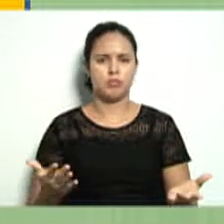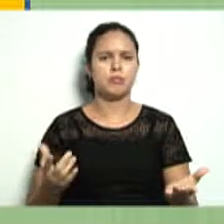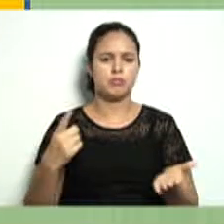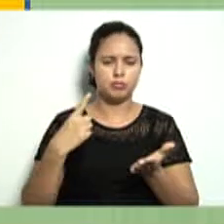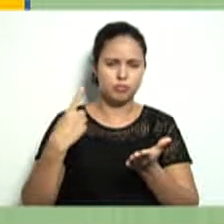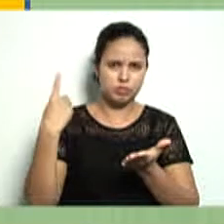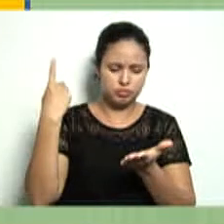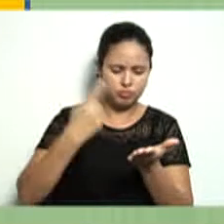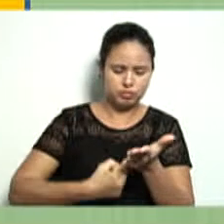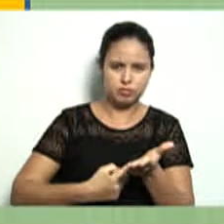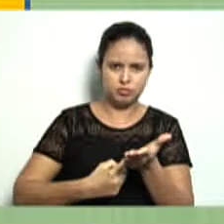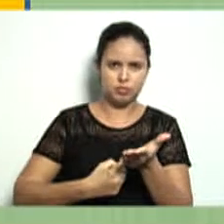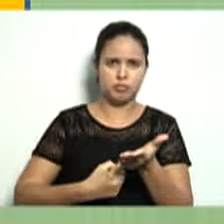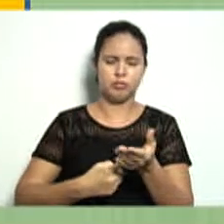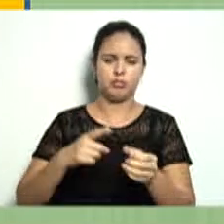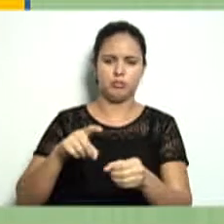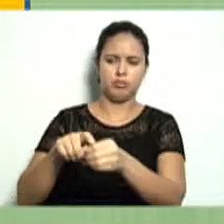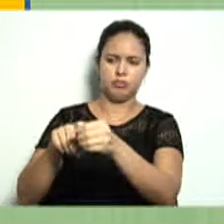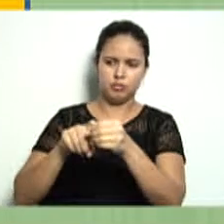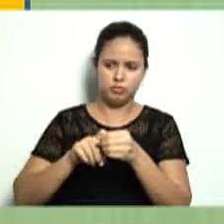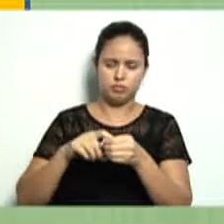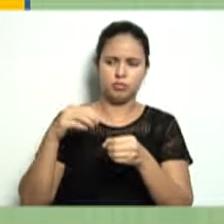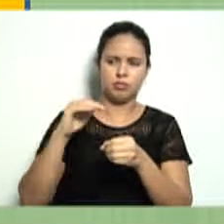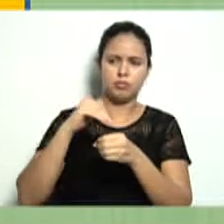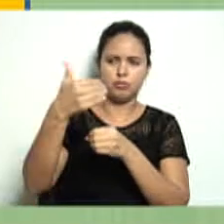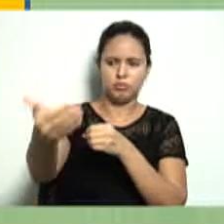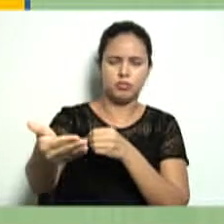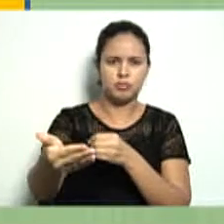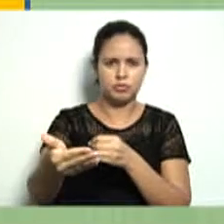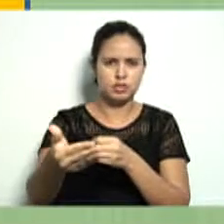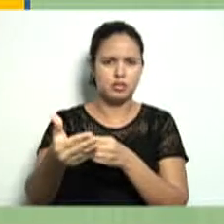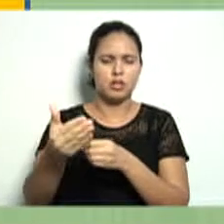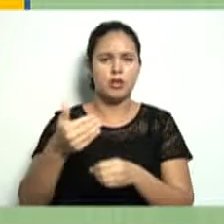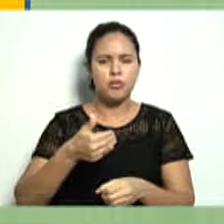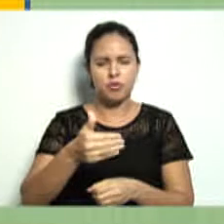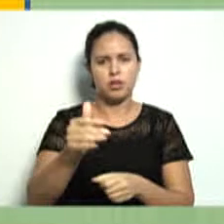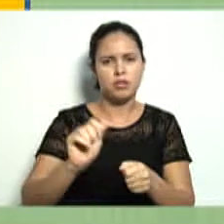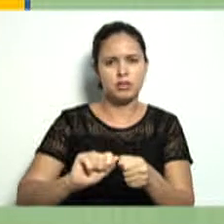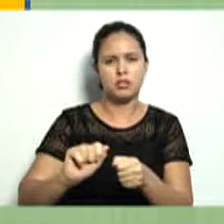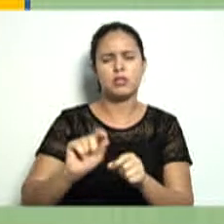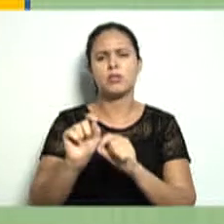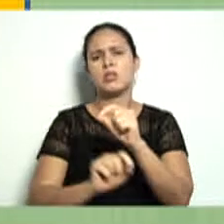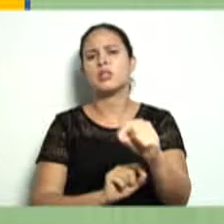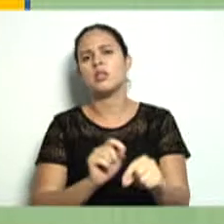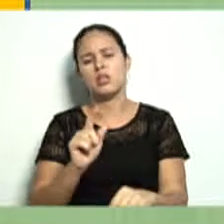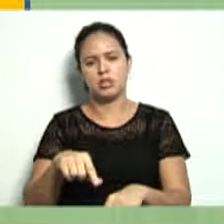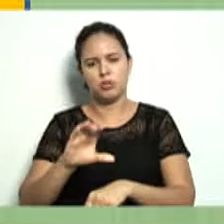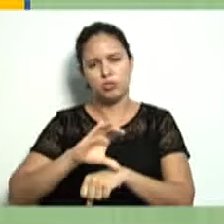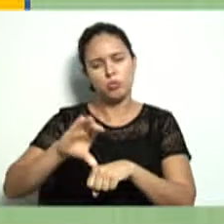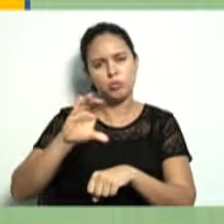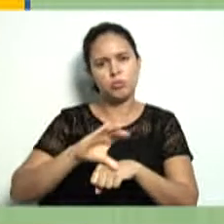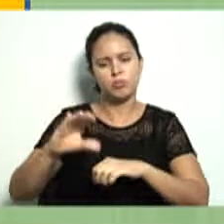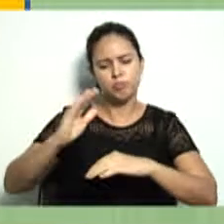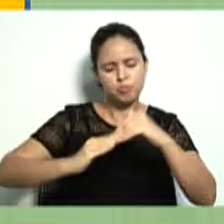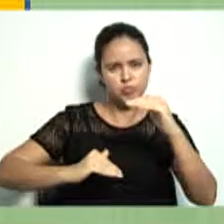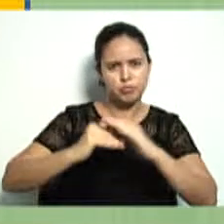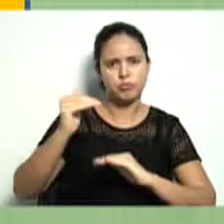externas, elas vão produzir o quê? Capacitação, vocês vão ter relacionamentos com